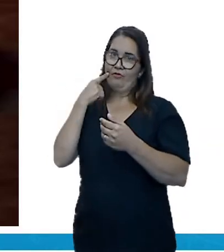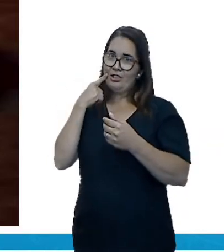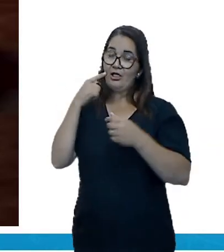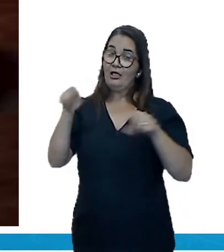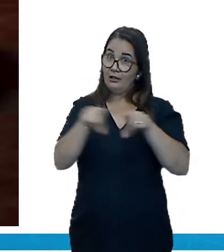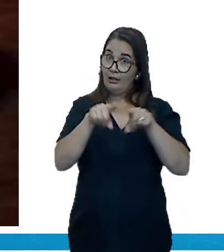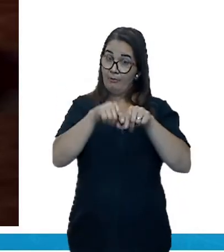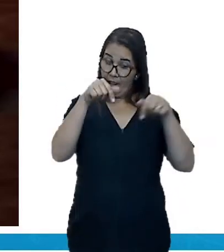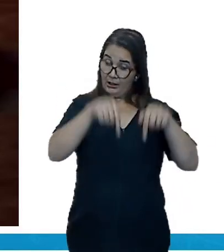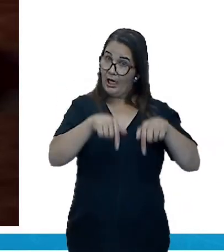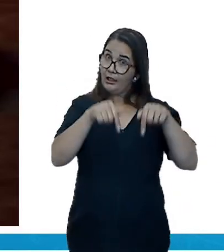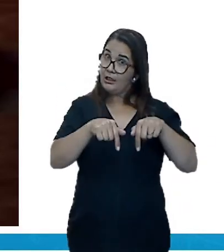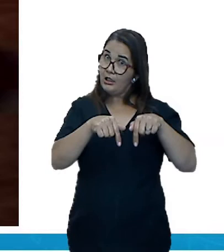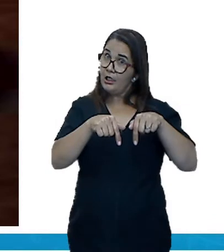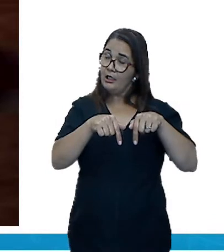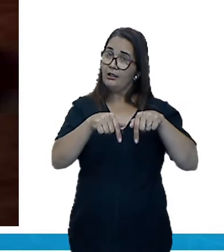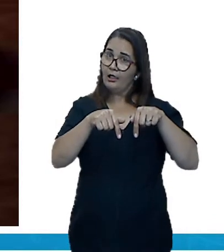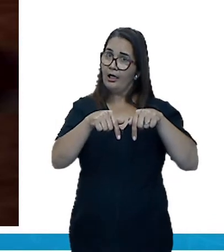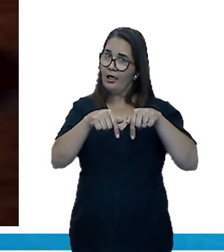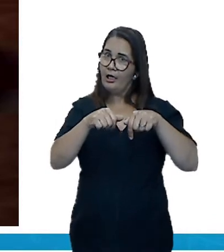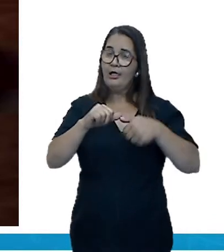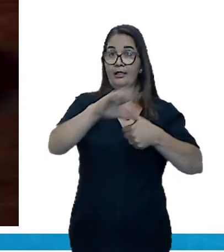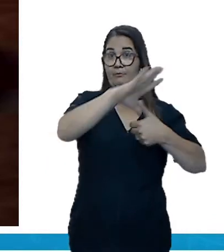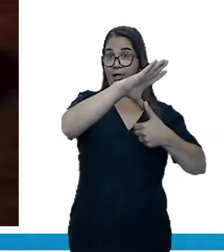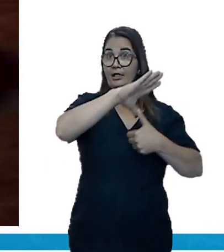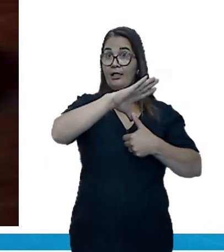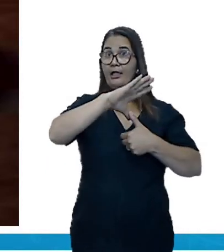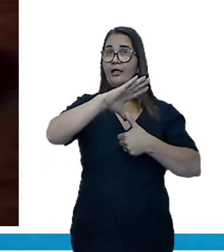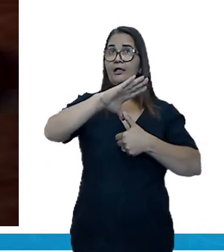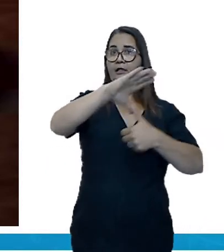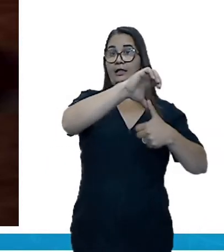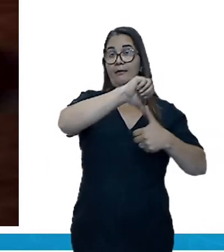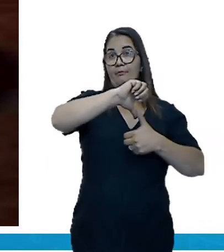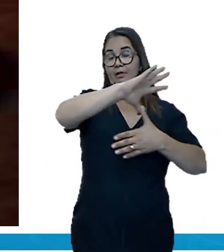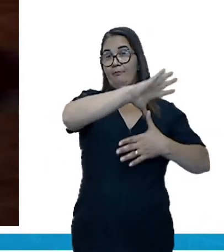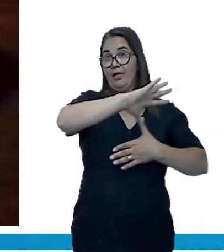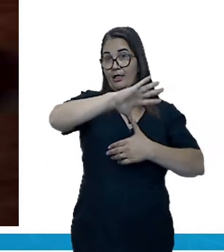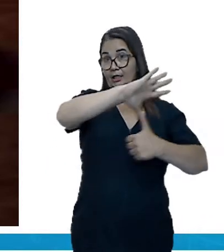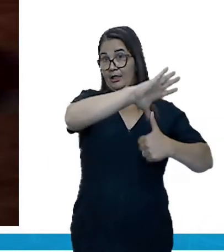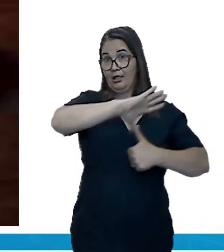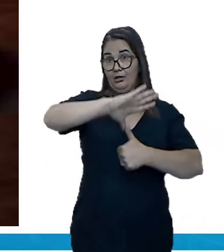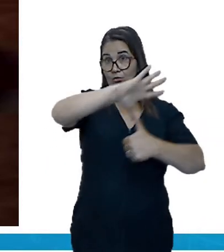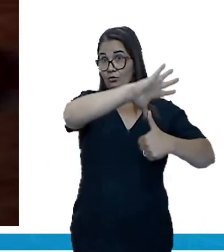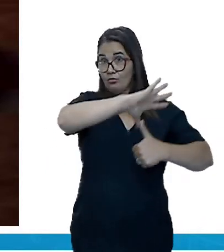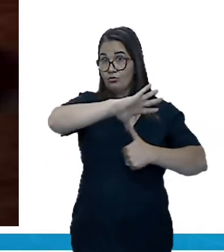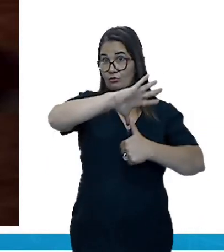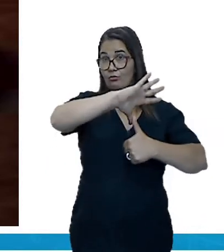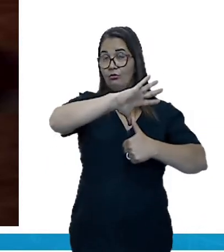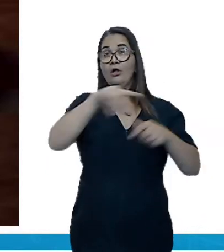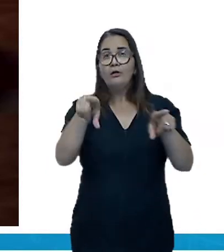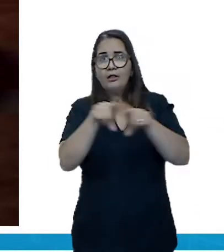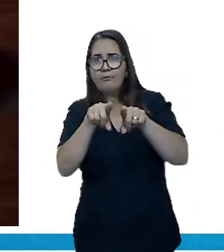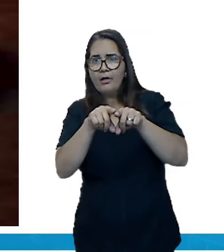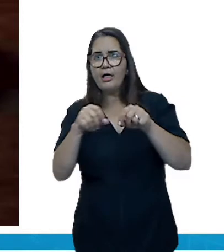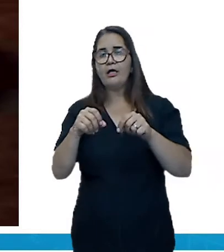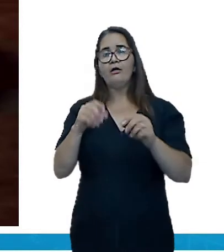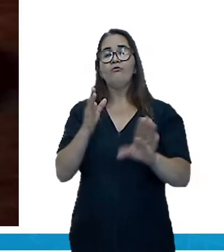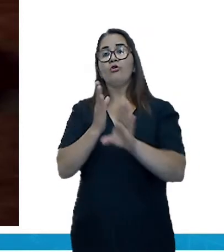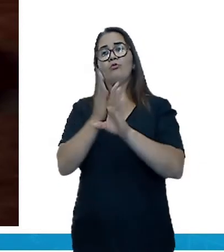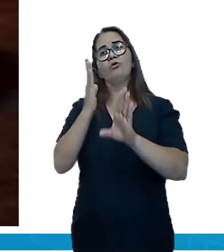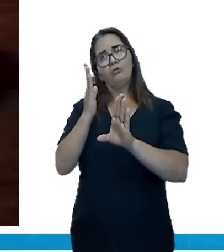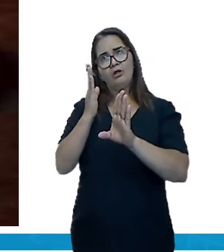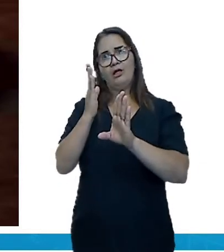Sul. Para muitos estudiosos, essas descobertas indicariam que, além